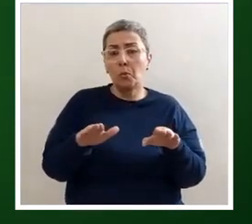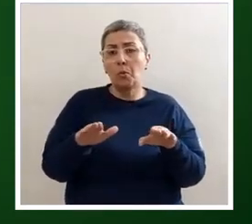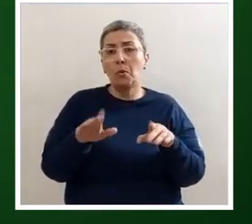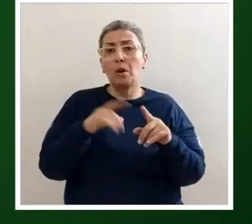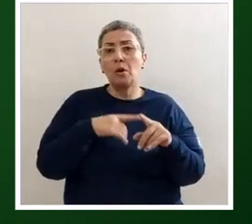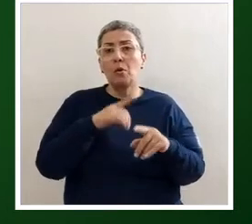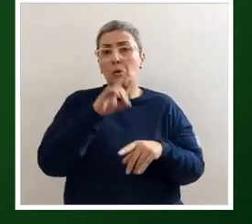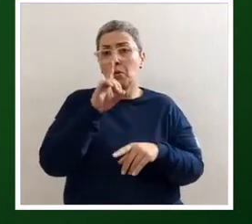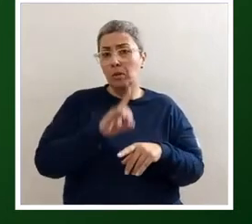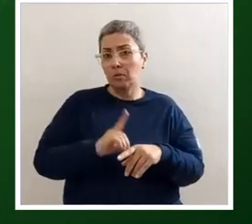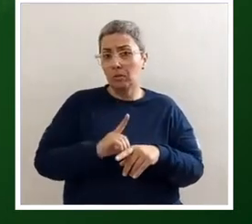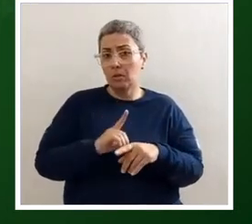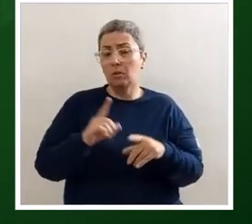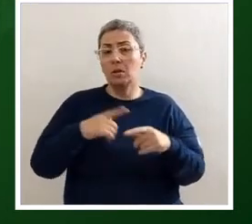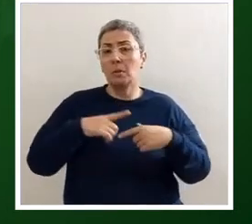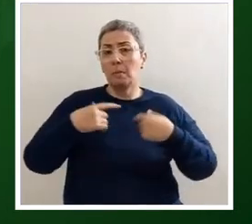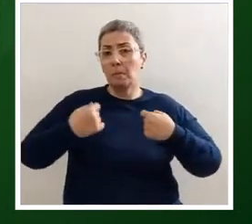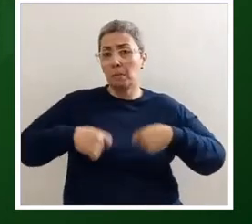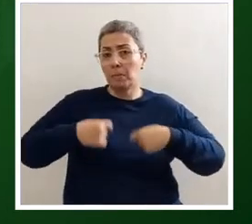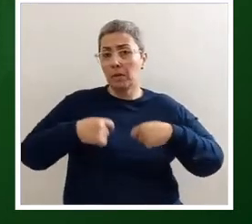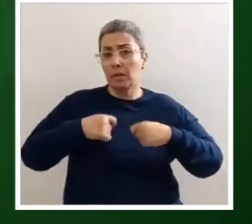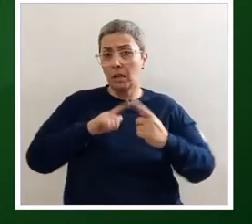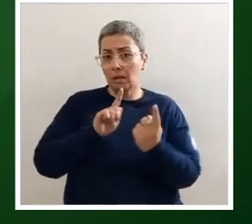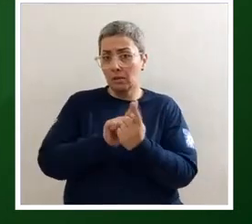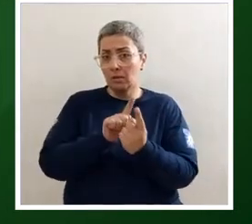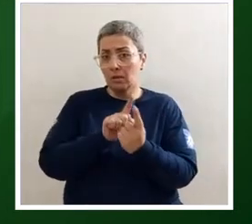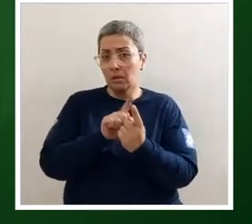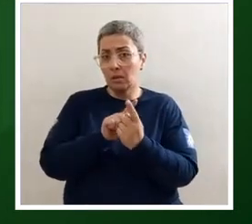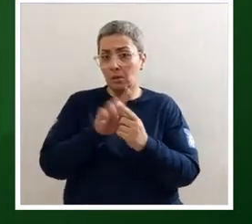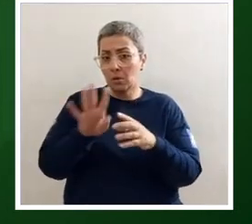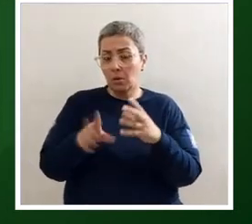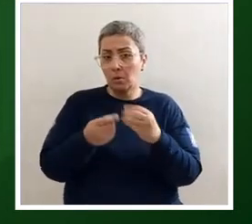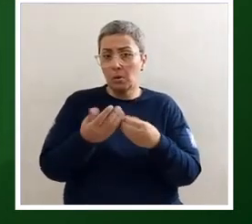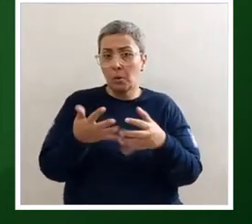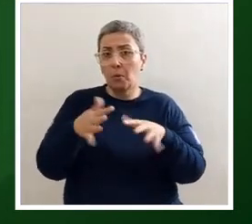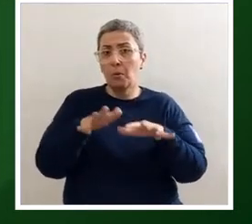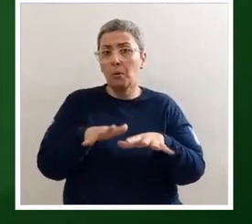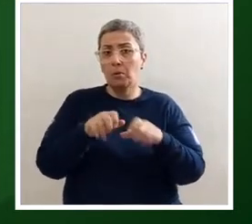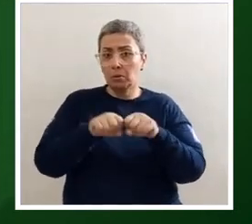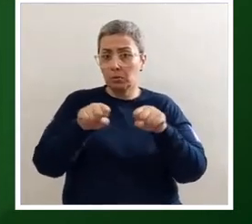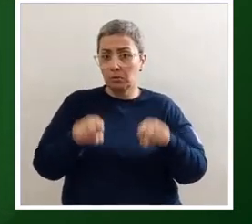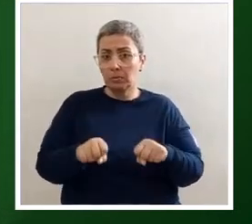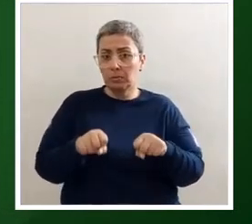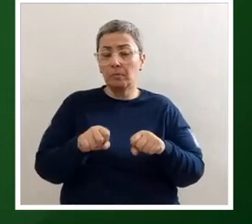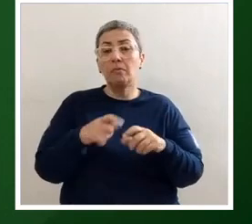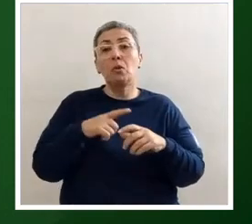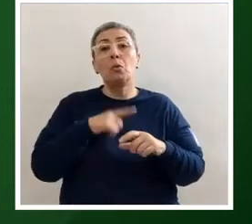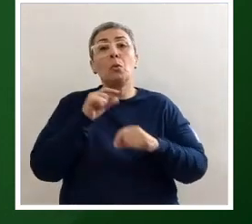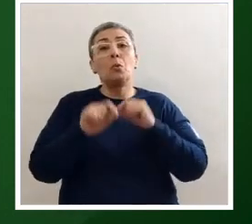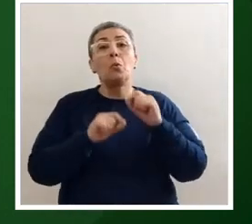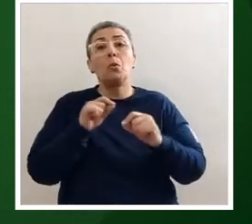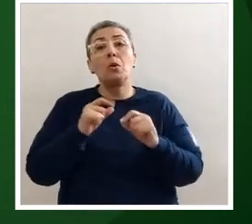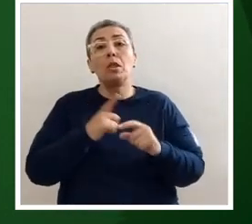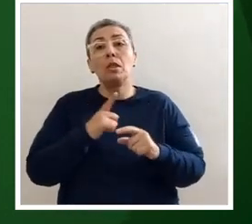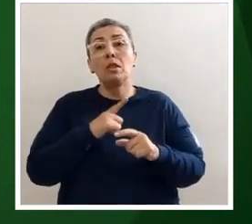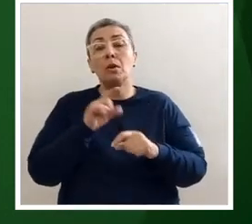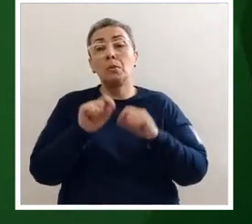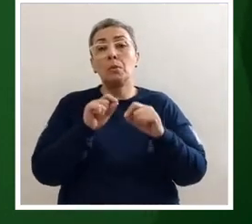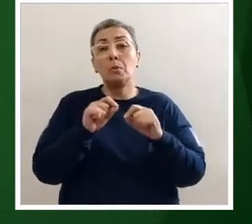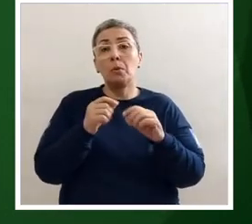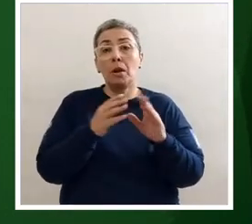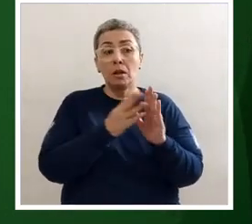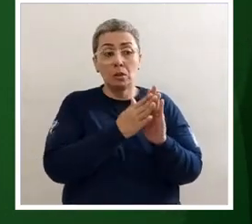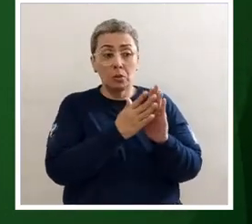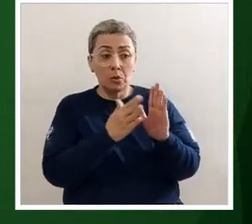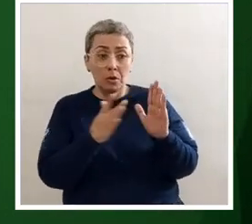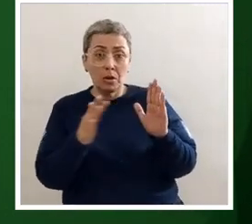especiais que necessitam ser atendidas e incluídas no nosso sistema então o que que nós temos ali ao longo